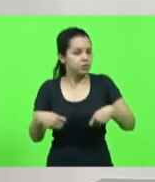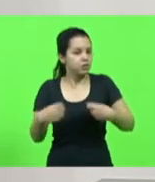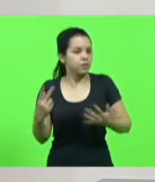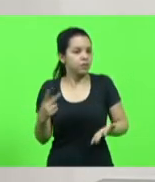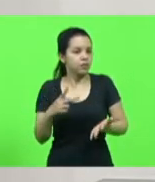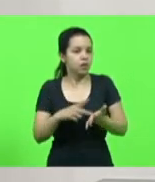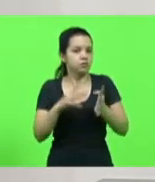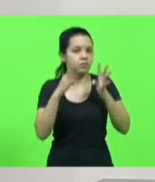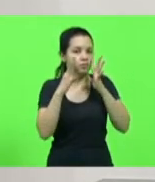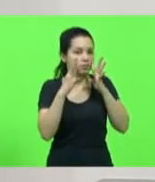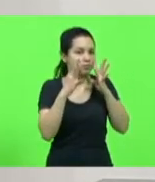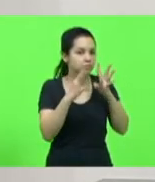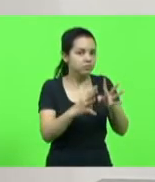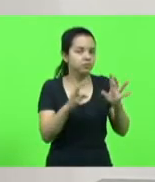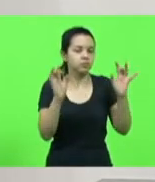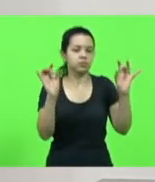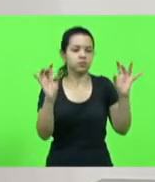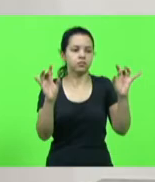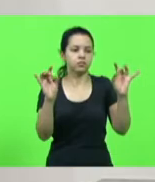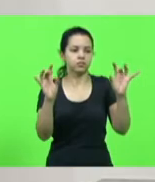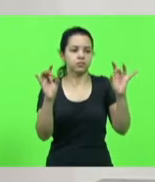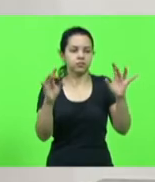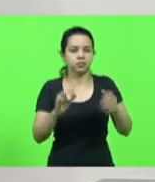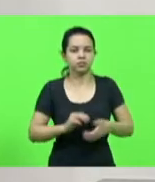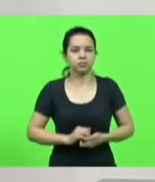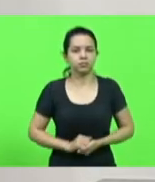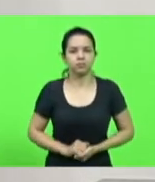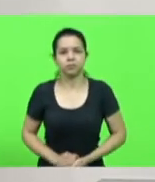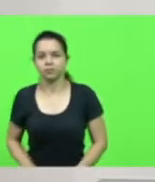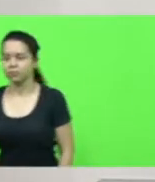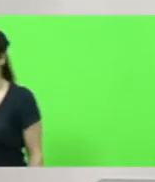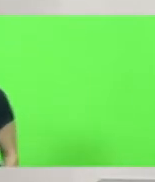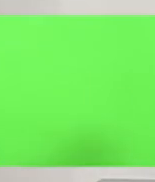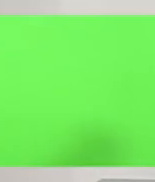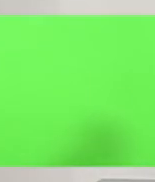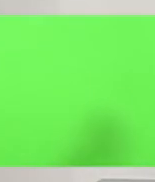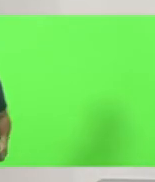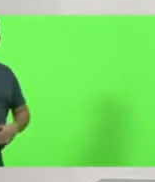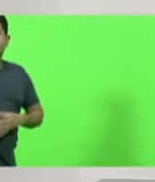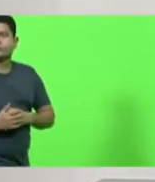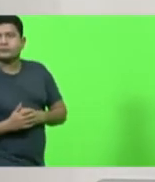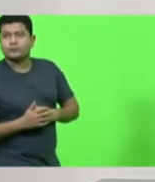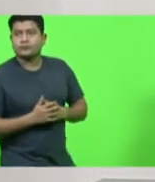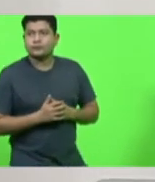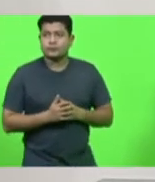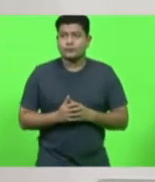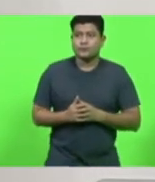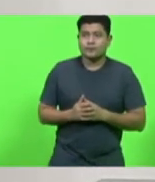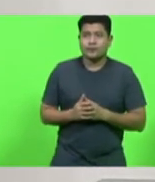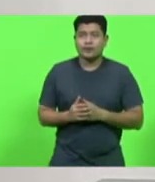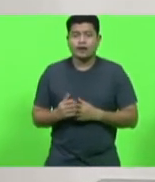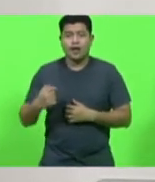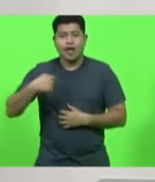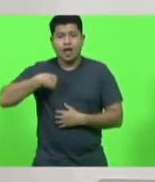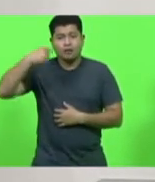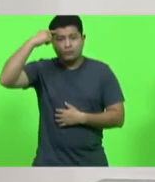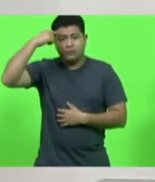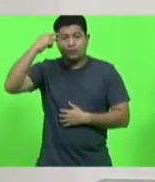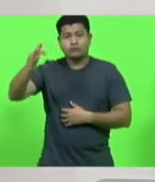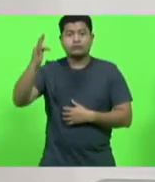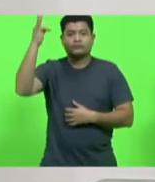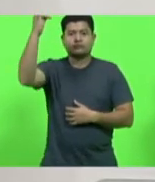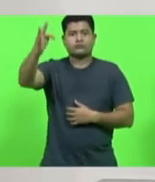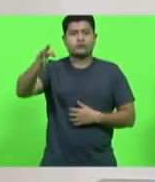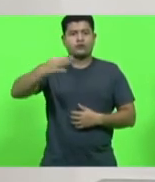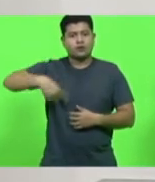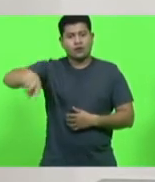atenção especial, e não é numa gestão em que eu estou pensando. Eu penso no futuro. Nosso